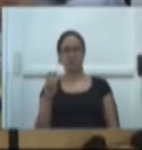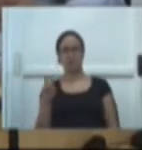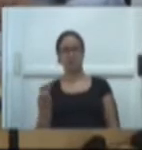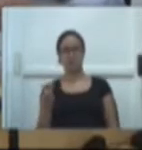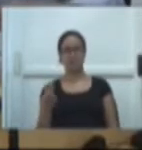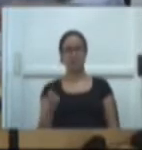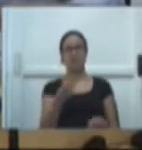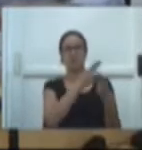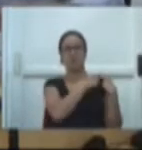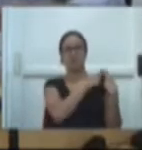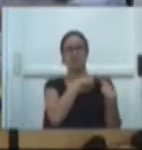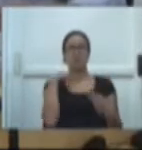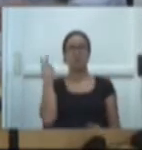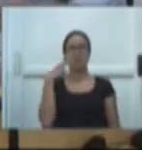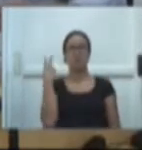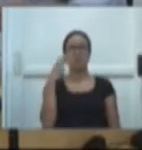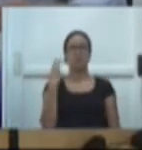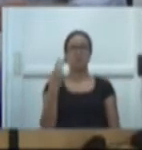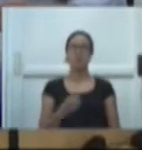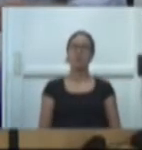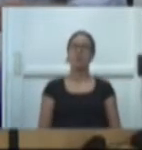de Freitas e Darcy Reis.